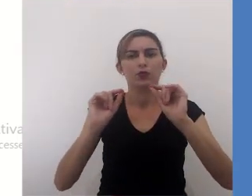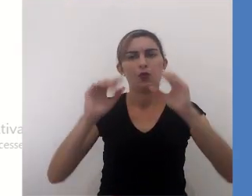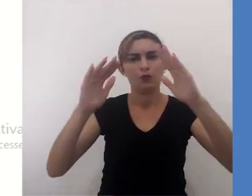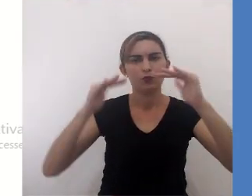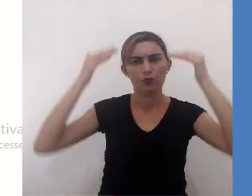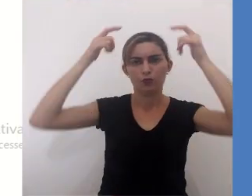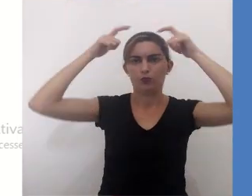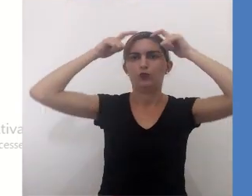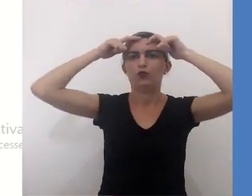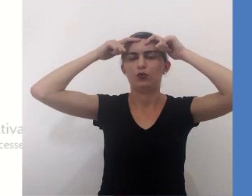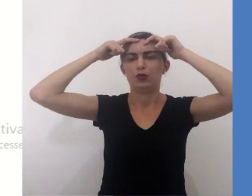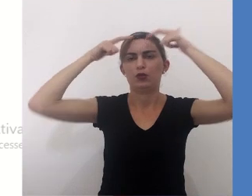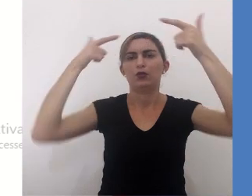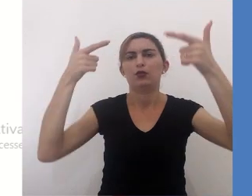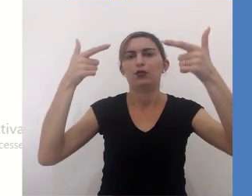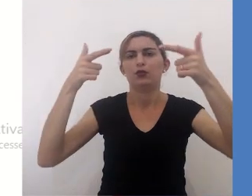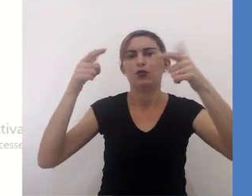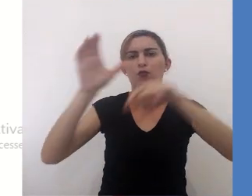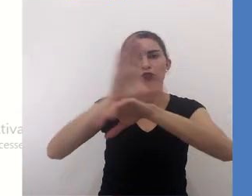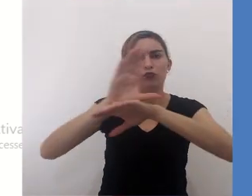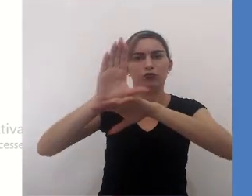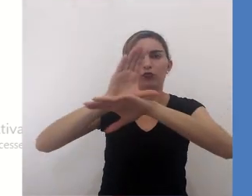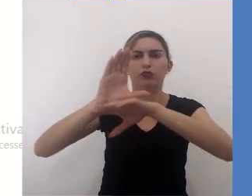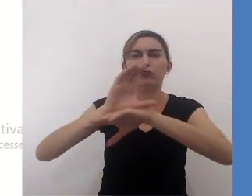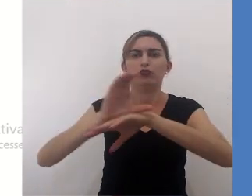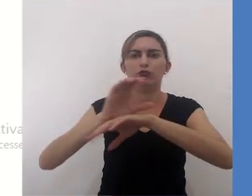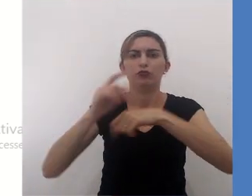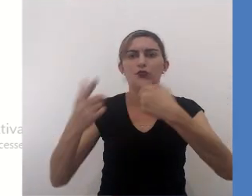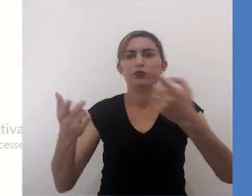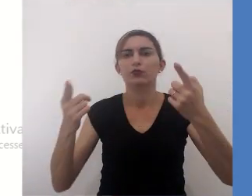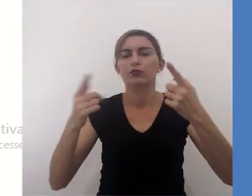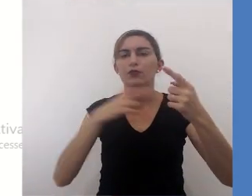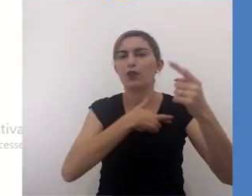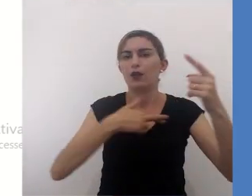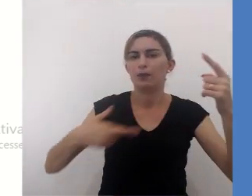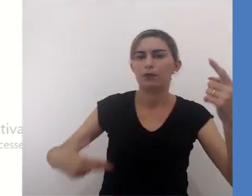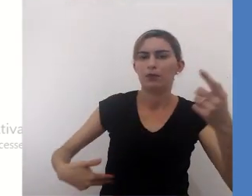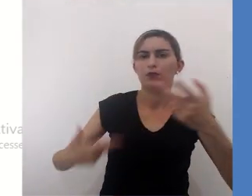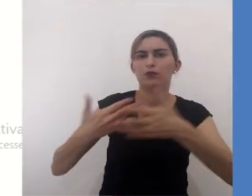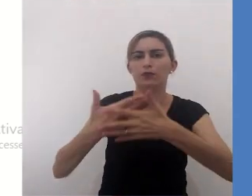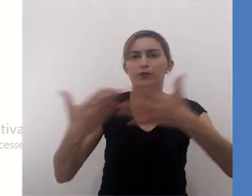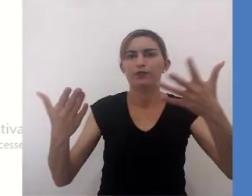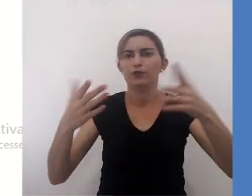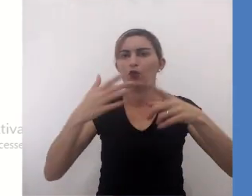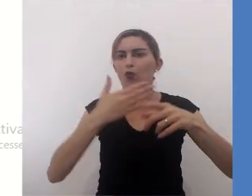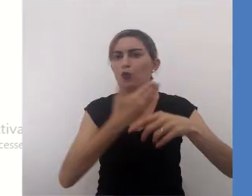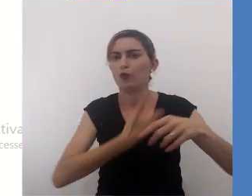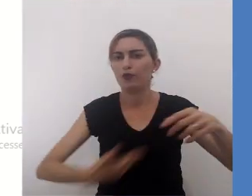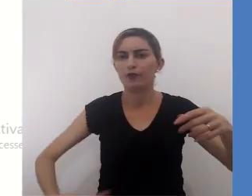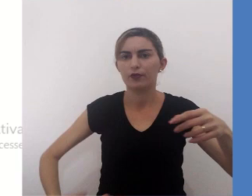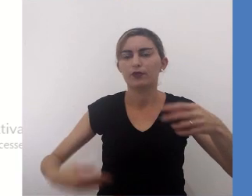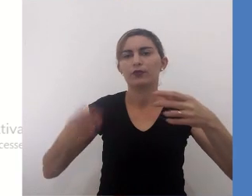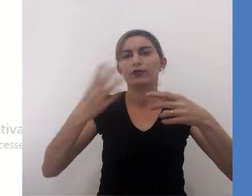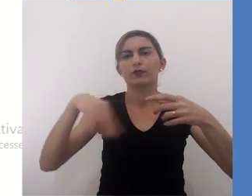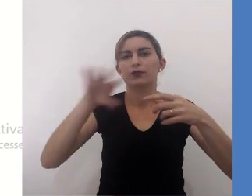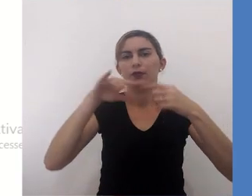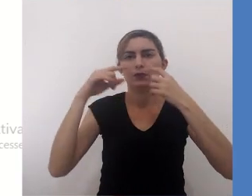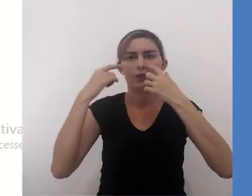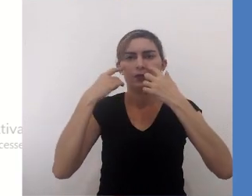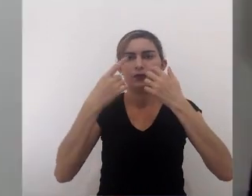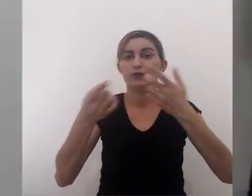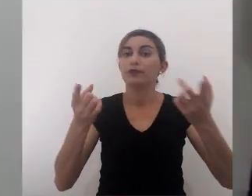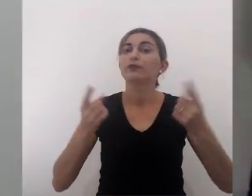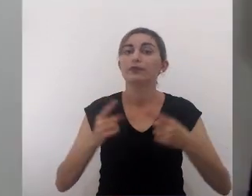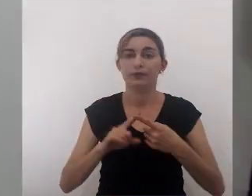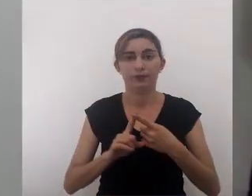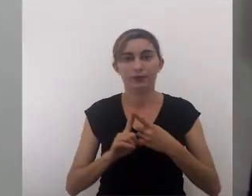De monarquias constitucionais ou de república como forma de governo. Então a gente pode, na